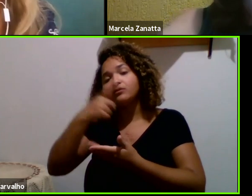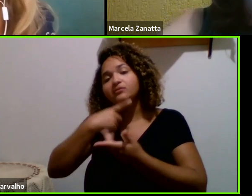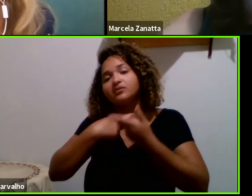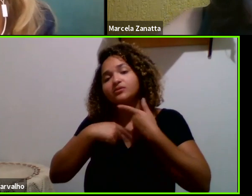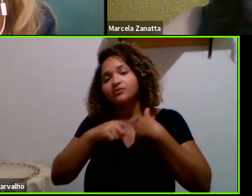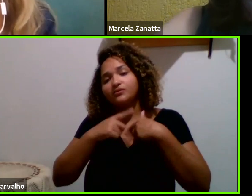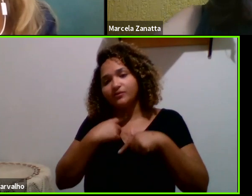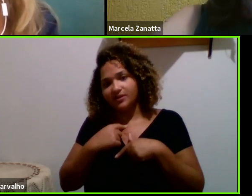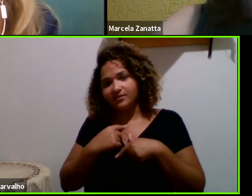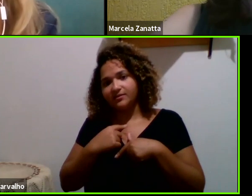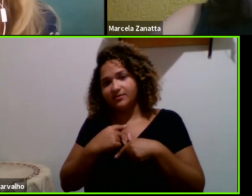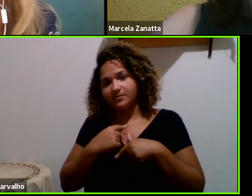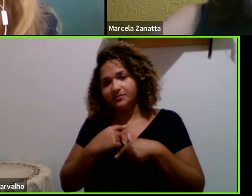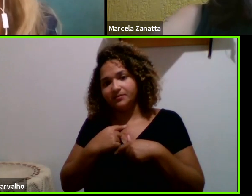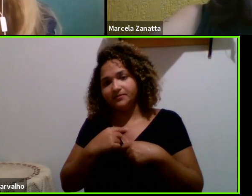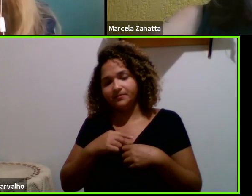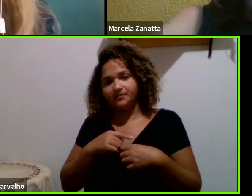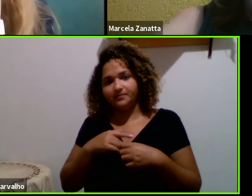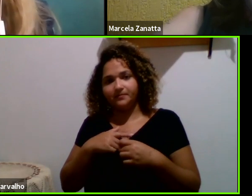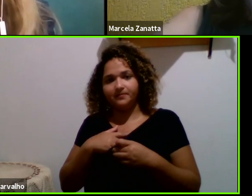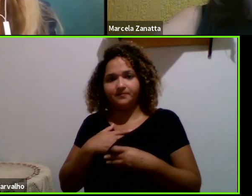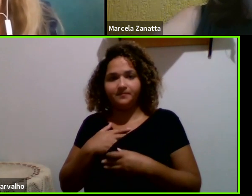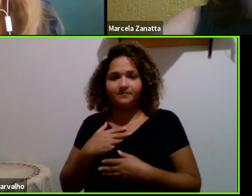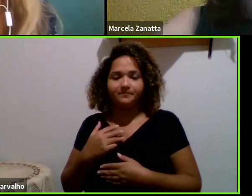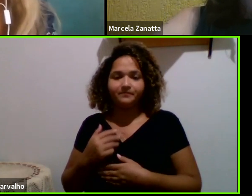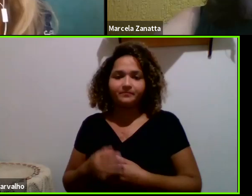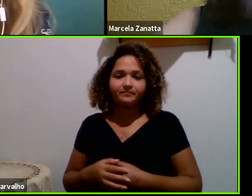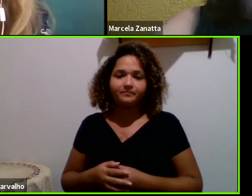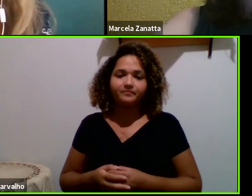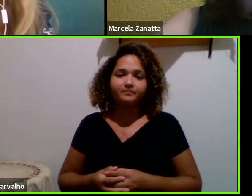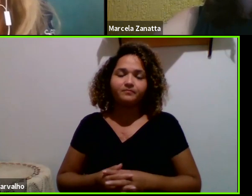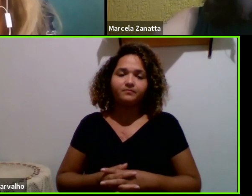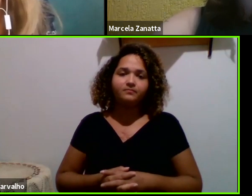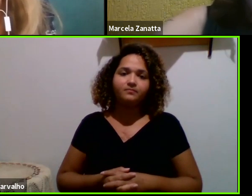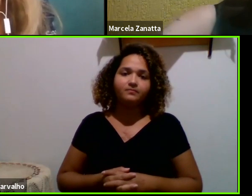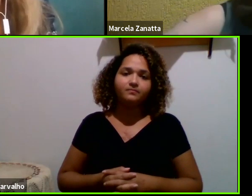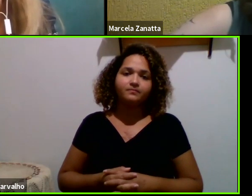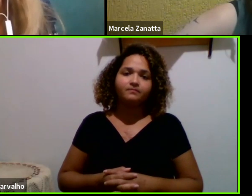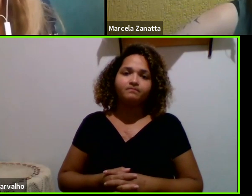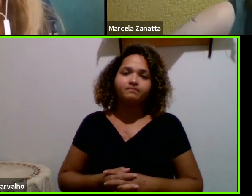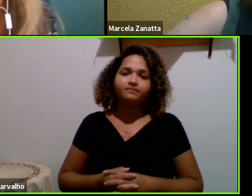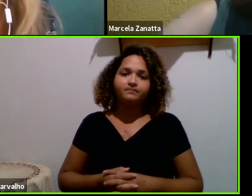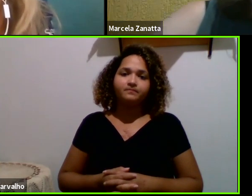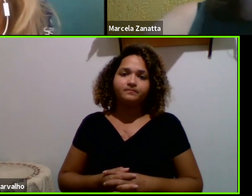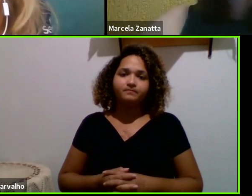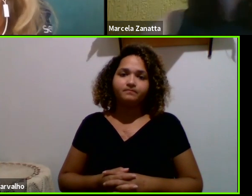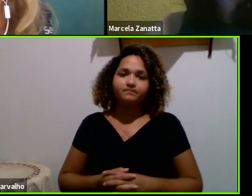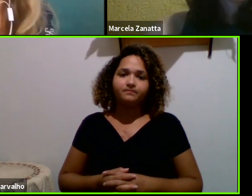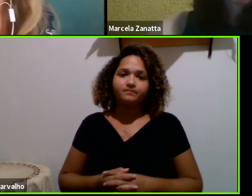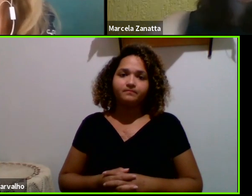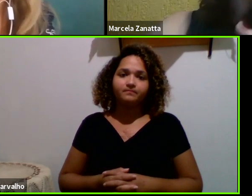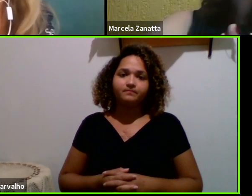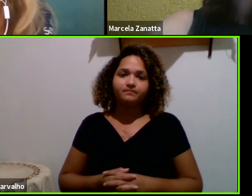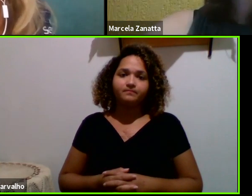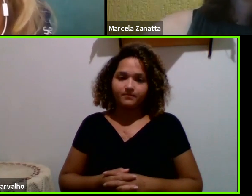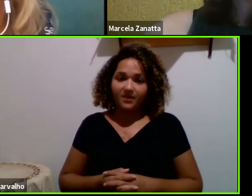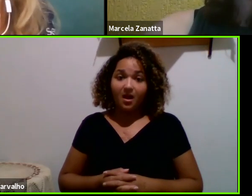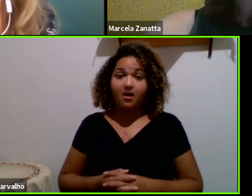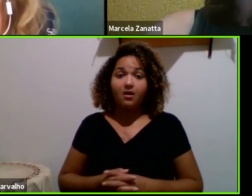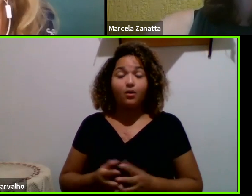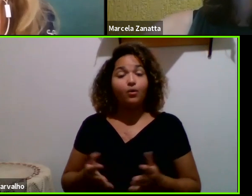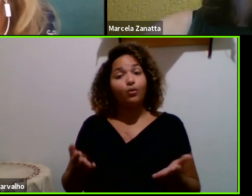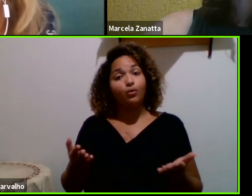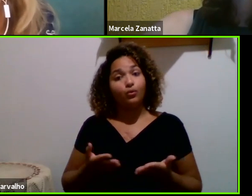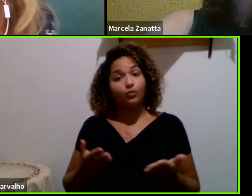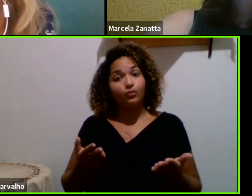de parto assistido por enfermeiro obstetra e obstetriz é um indicador de saúde da Organização Mundial de Saúde,